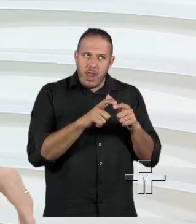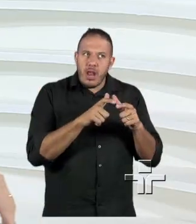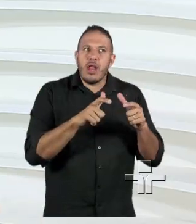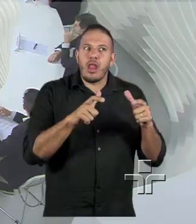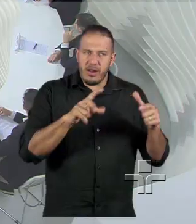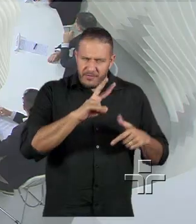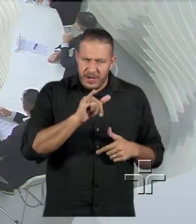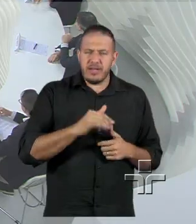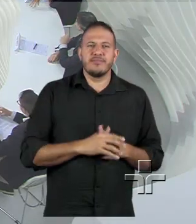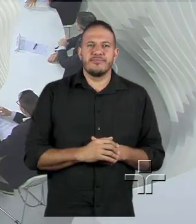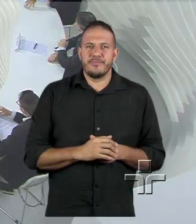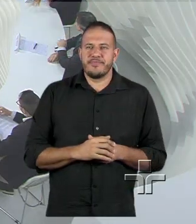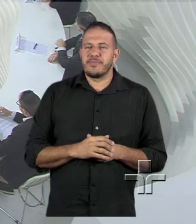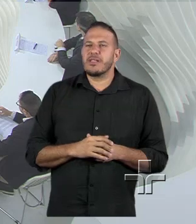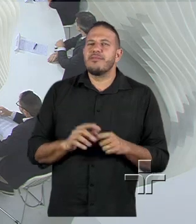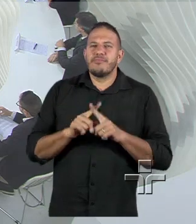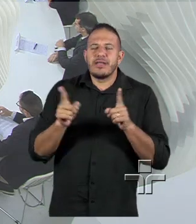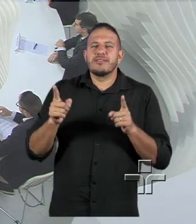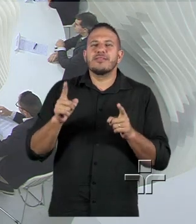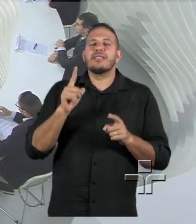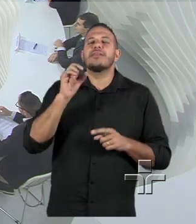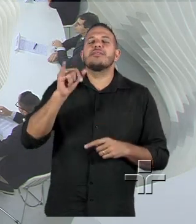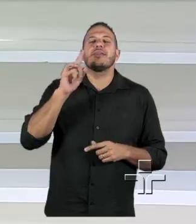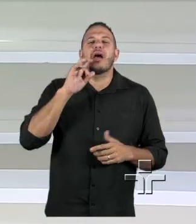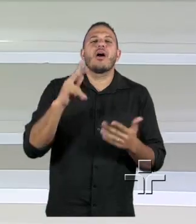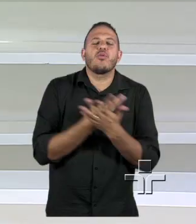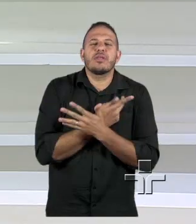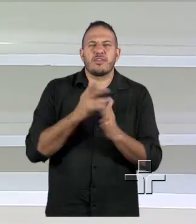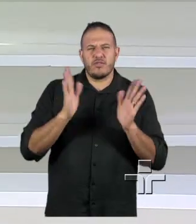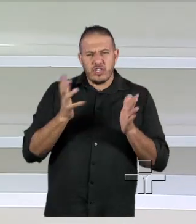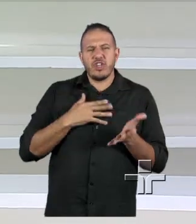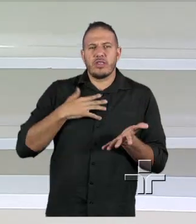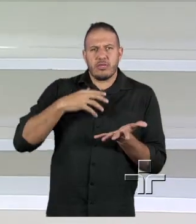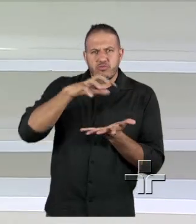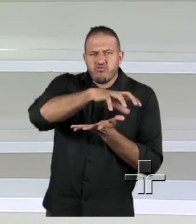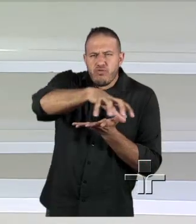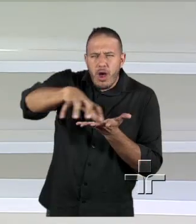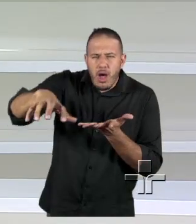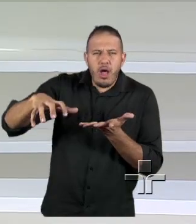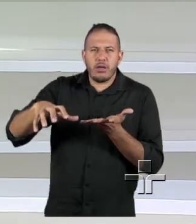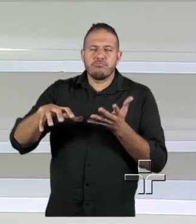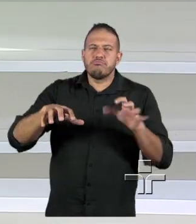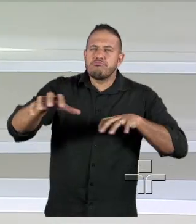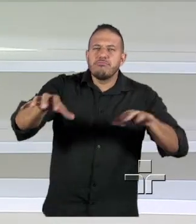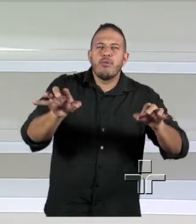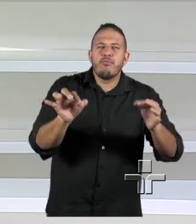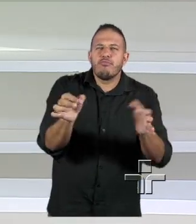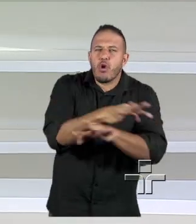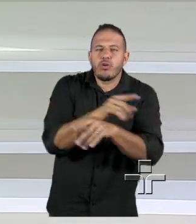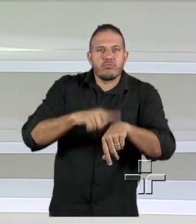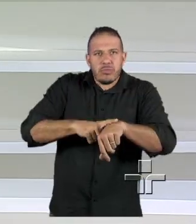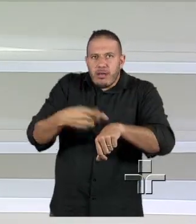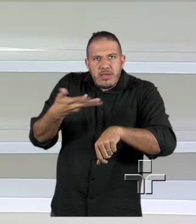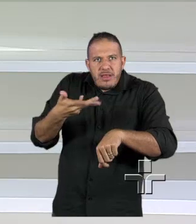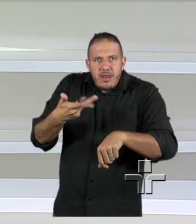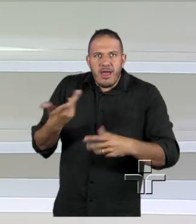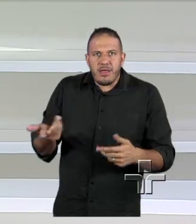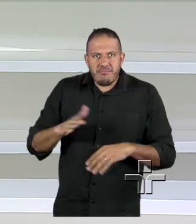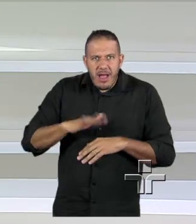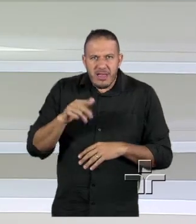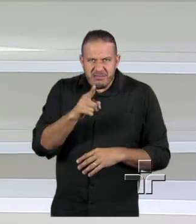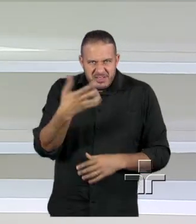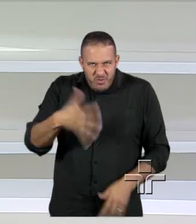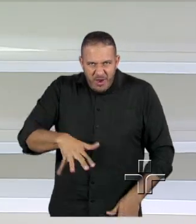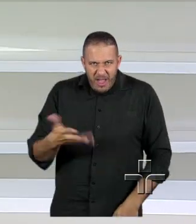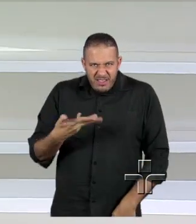Mas o que limita o crescimento não ser mais rápido? Se você já tem os pontos mapeados, por que não dá para ser mais acelerado? Você não quer